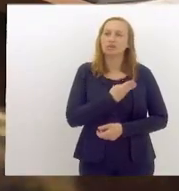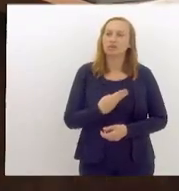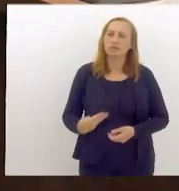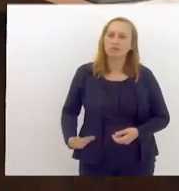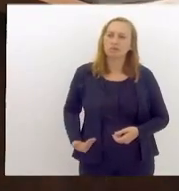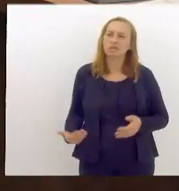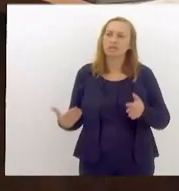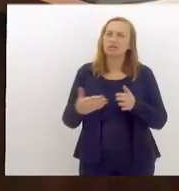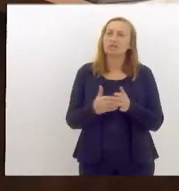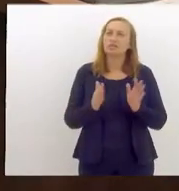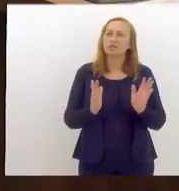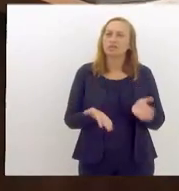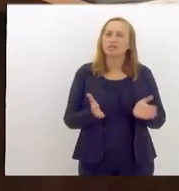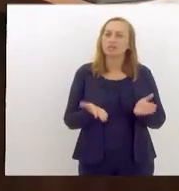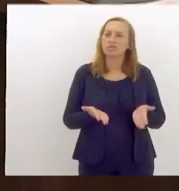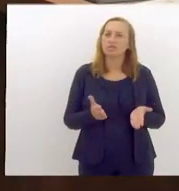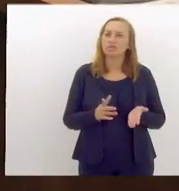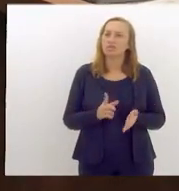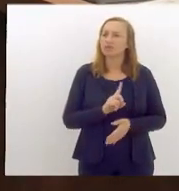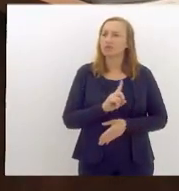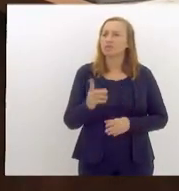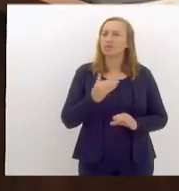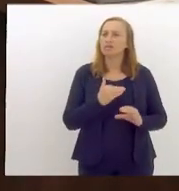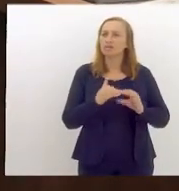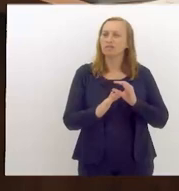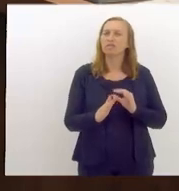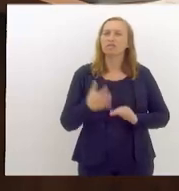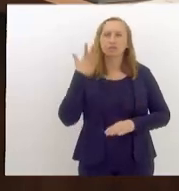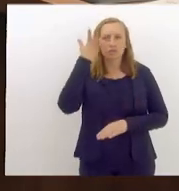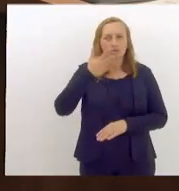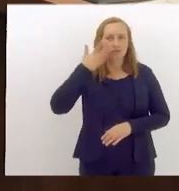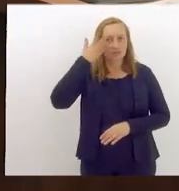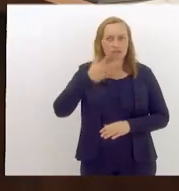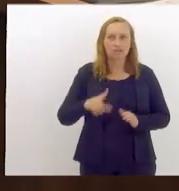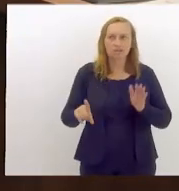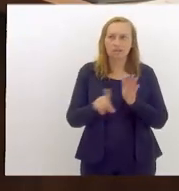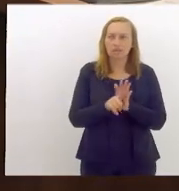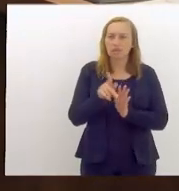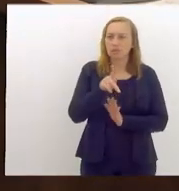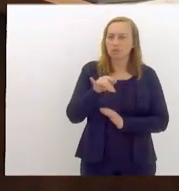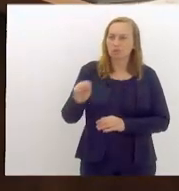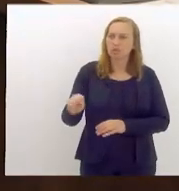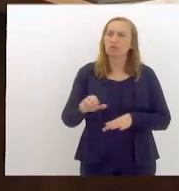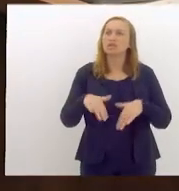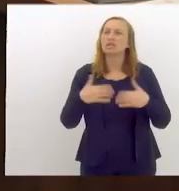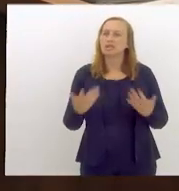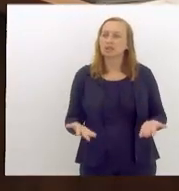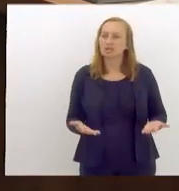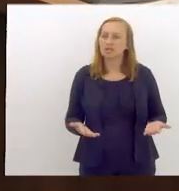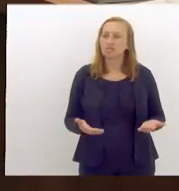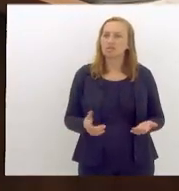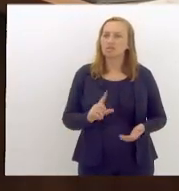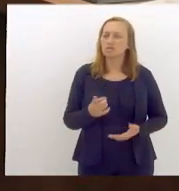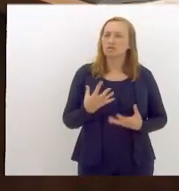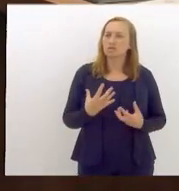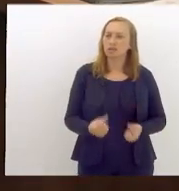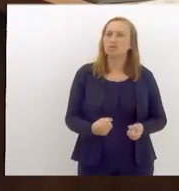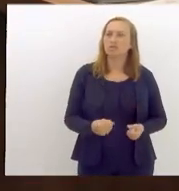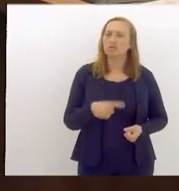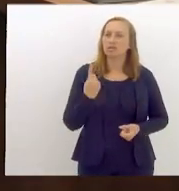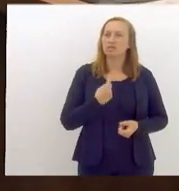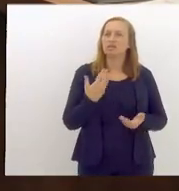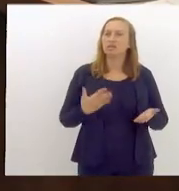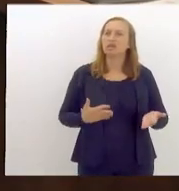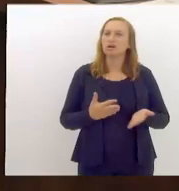até hoje não enviou a mensagem Contendo a lei do piso então é inadmissível que a gente